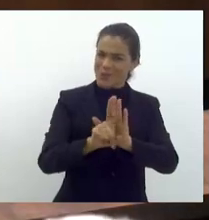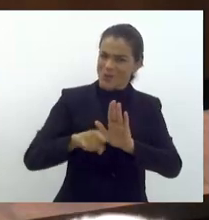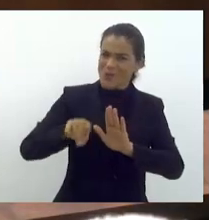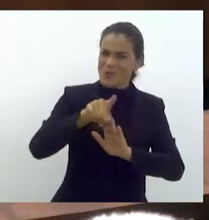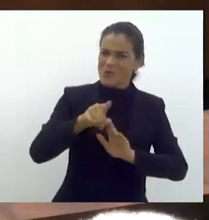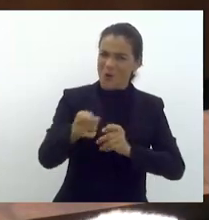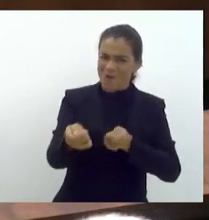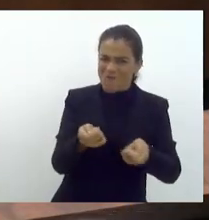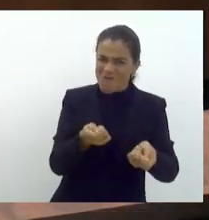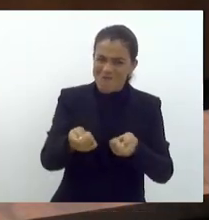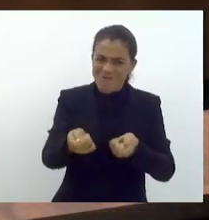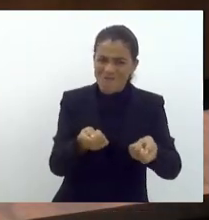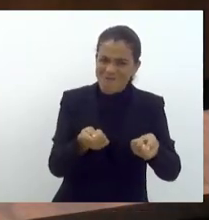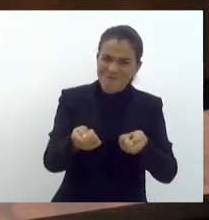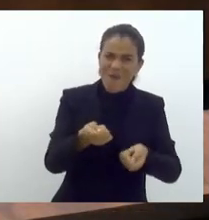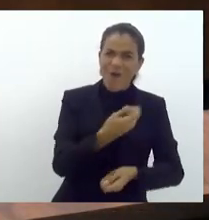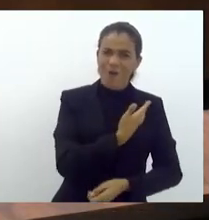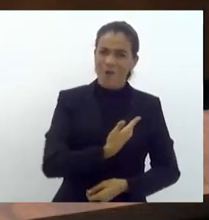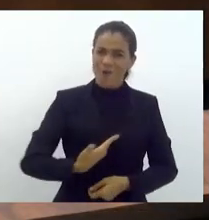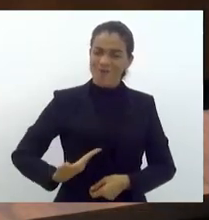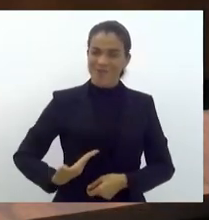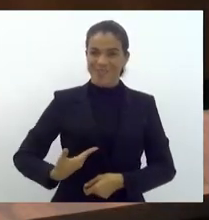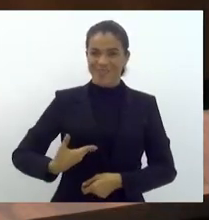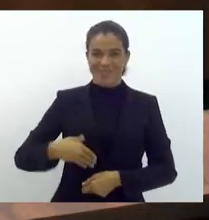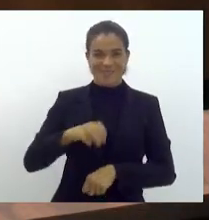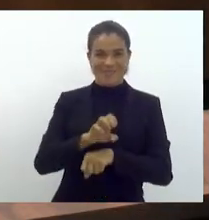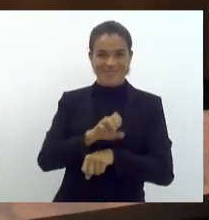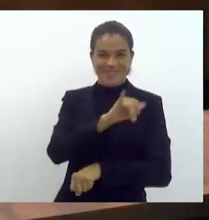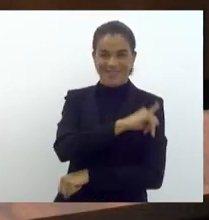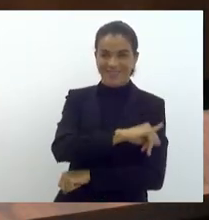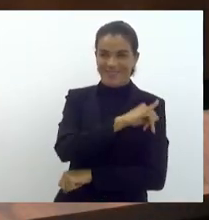Estado do Rio de Janeiro na ausência do nosso Governador